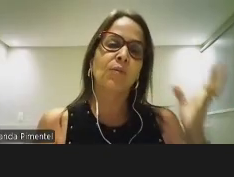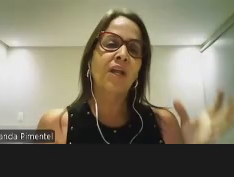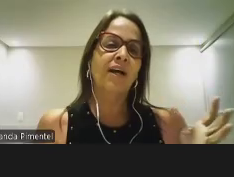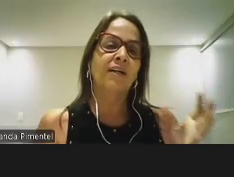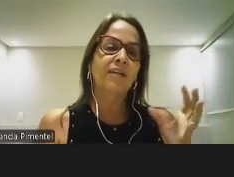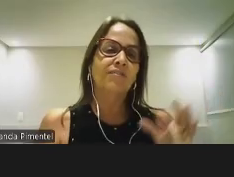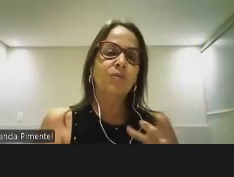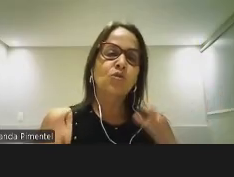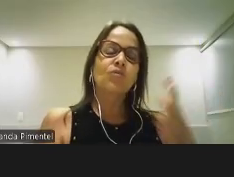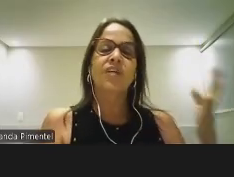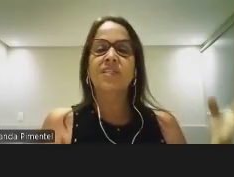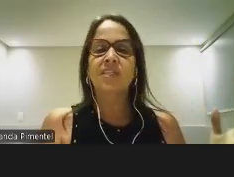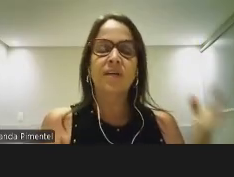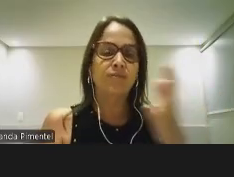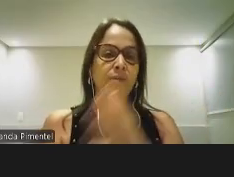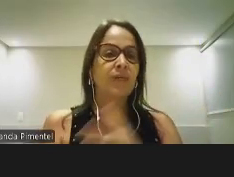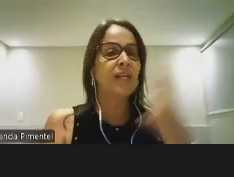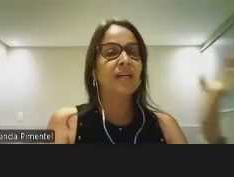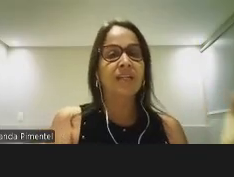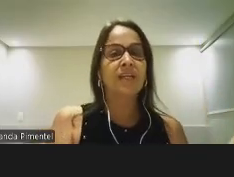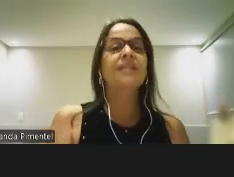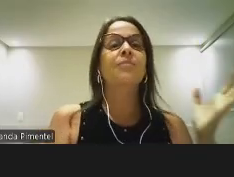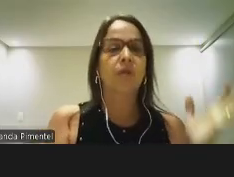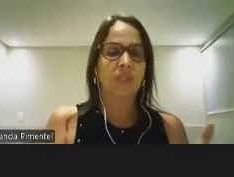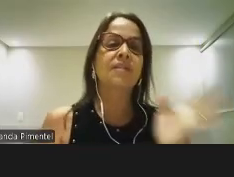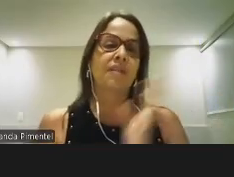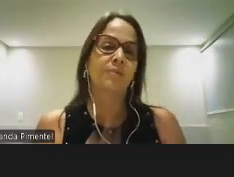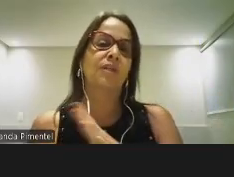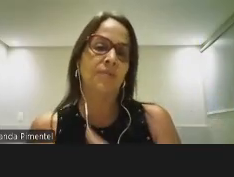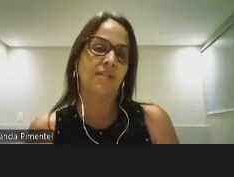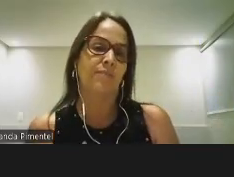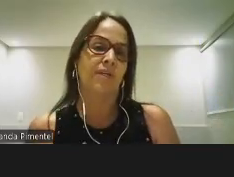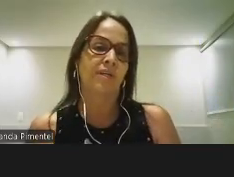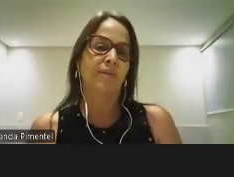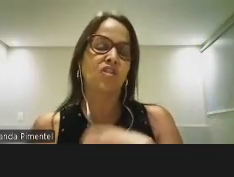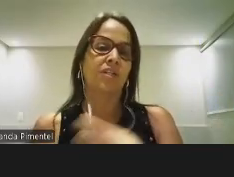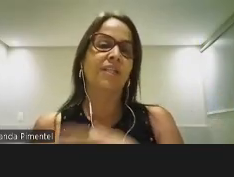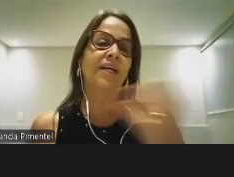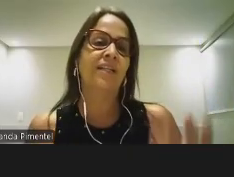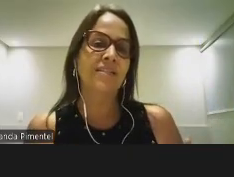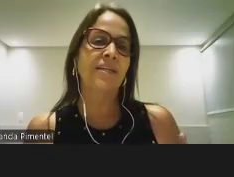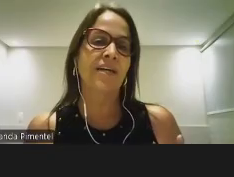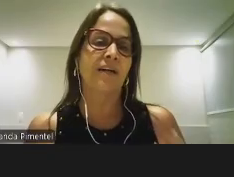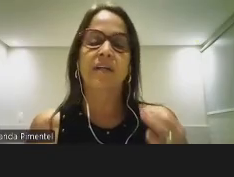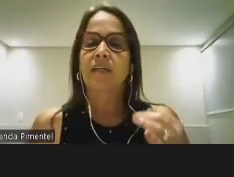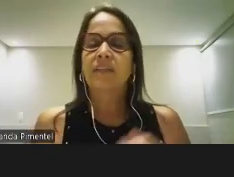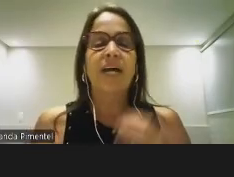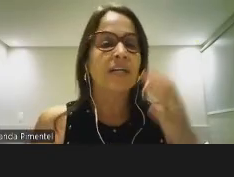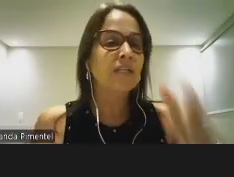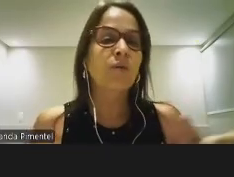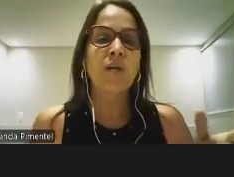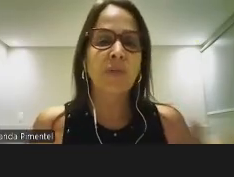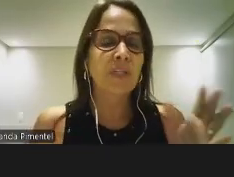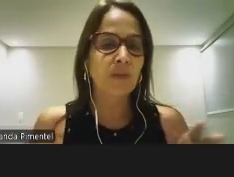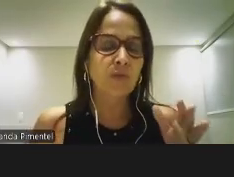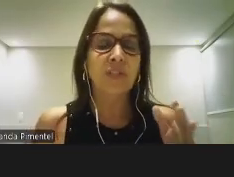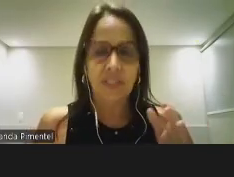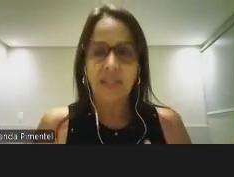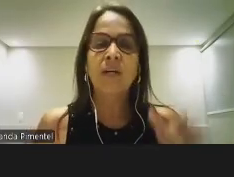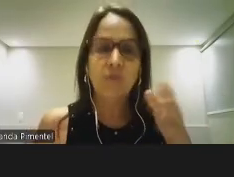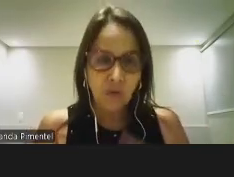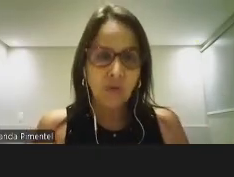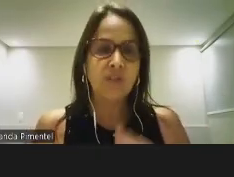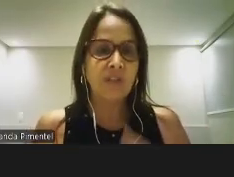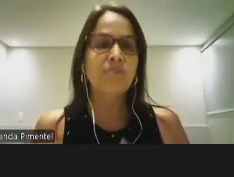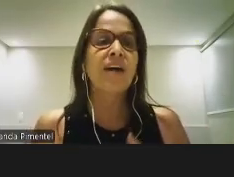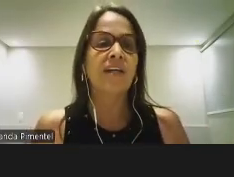processo, então vamos lá, vamos convencer a família e ele da importância de repetir o exame, para a gente tentar desenhar. Tá, se não repetir, não vou